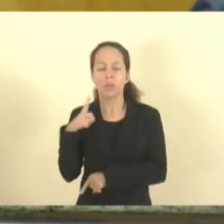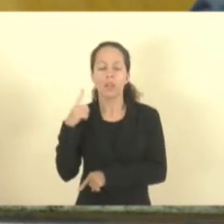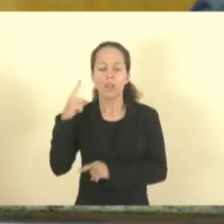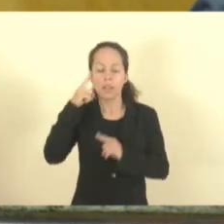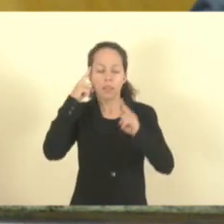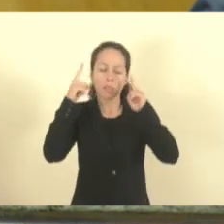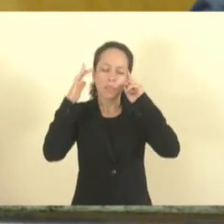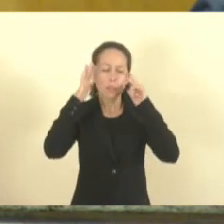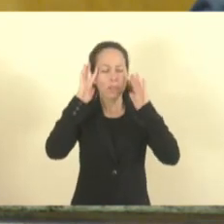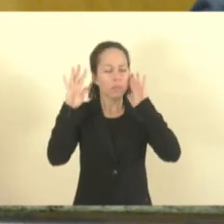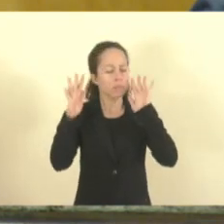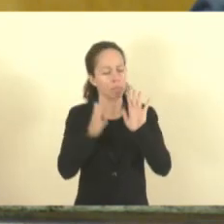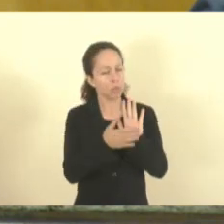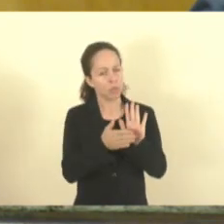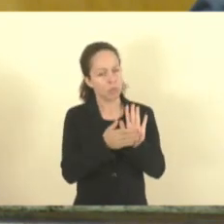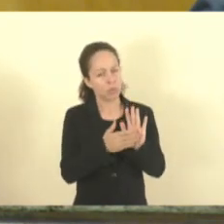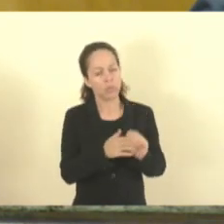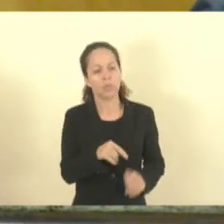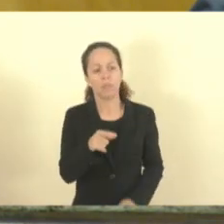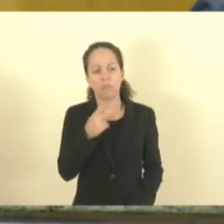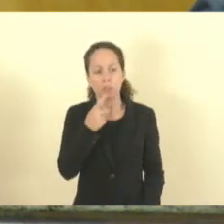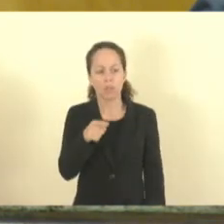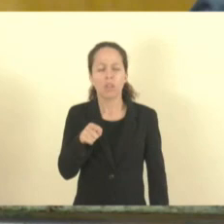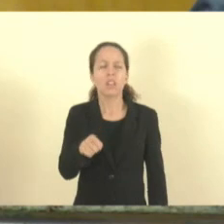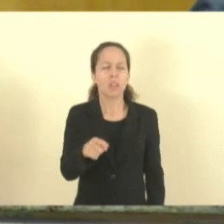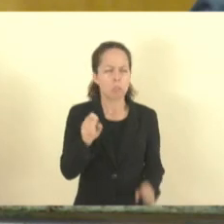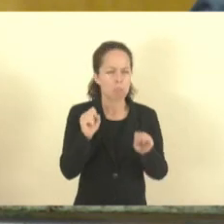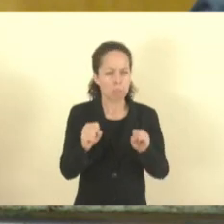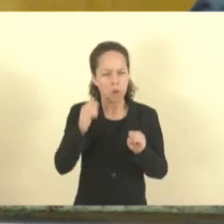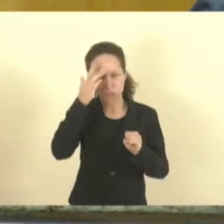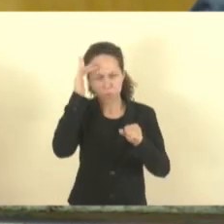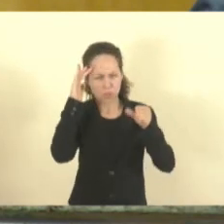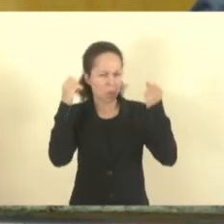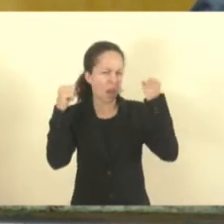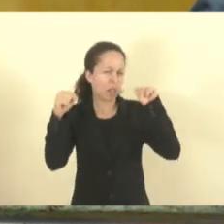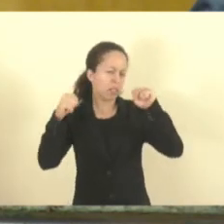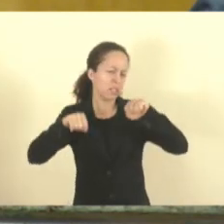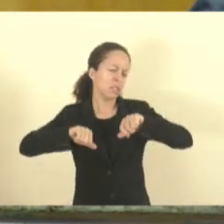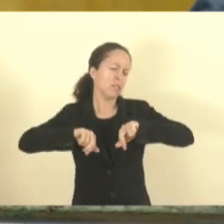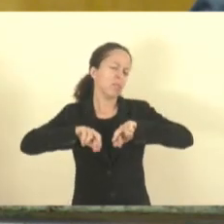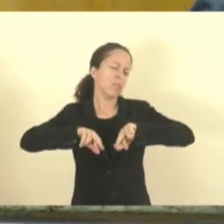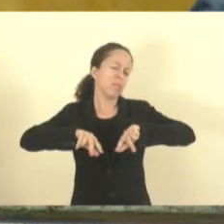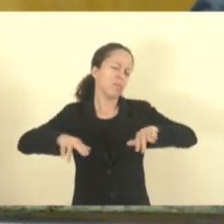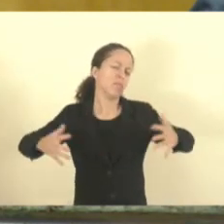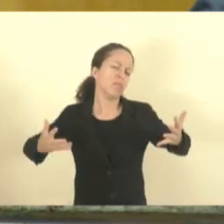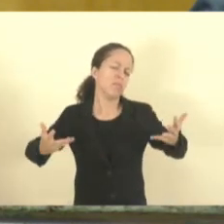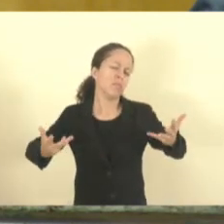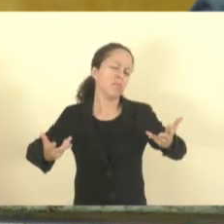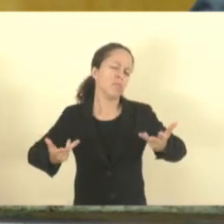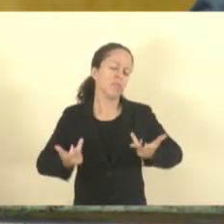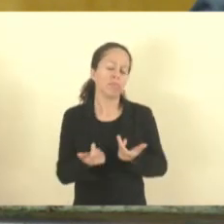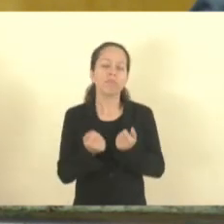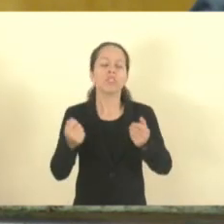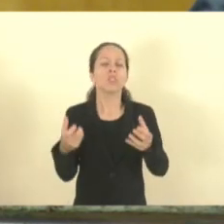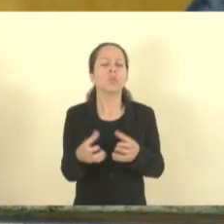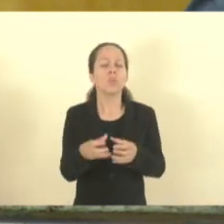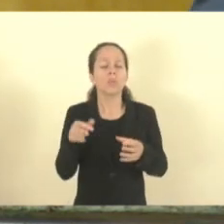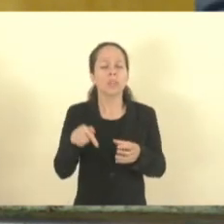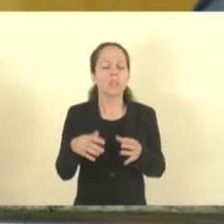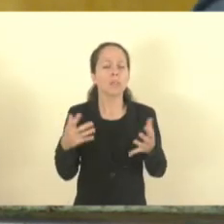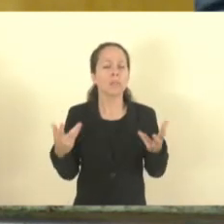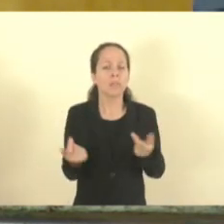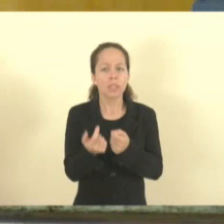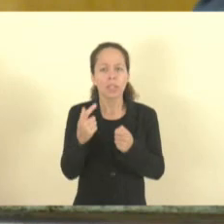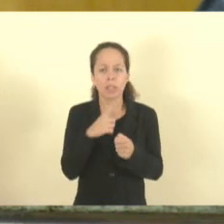claro que, como Vossa Excelência mesmo falou, aí pode sair grandes atletas aqui dessa turma, essa galera maravilhosa, como nós tivemos ali